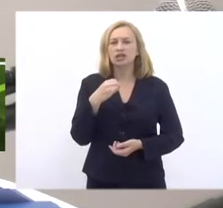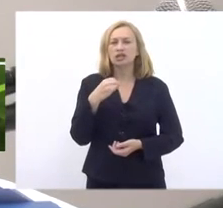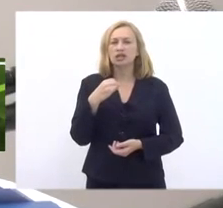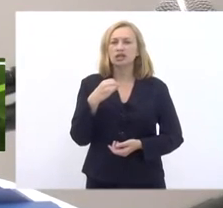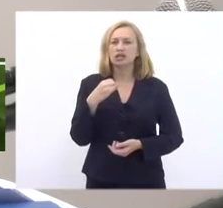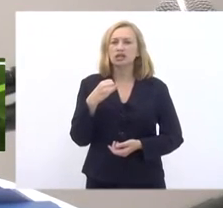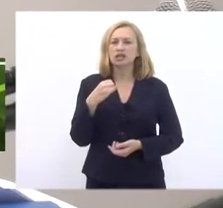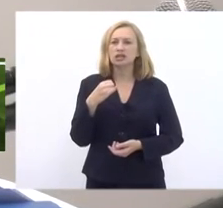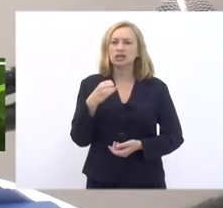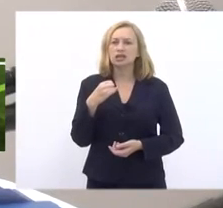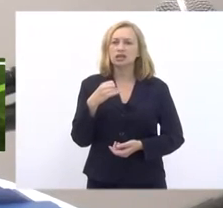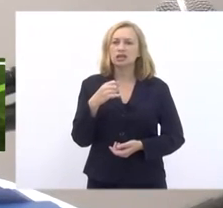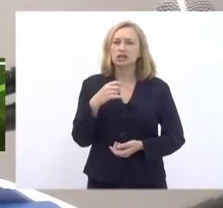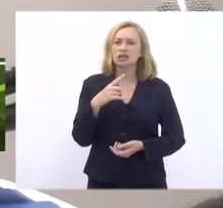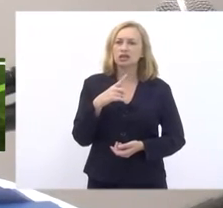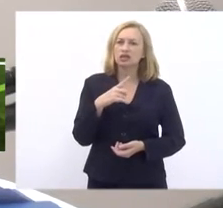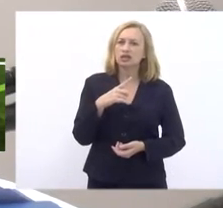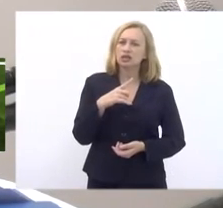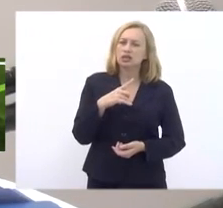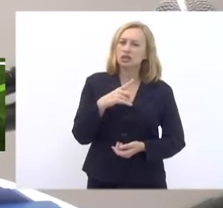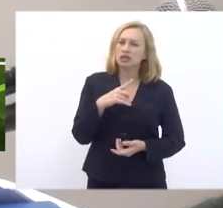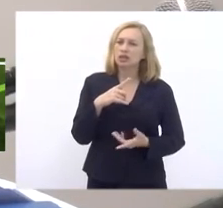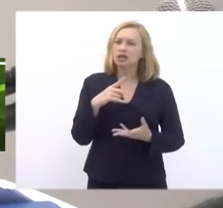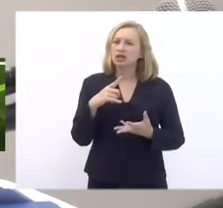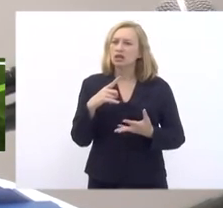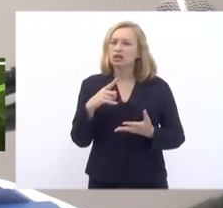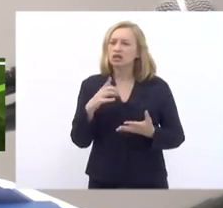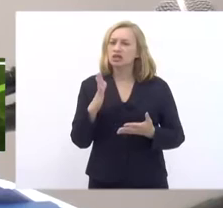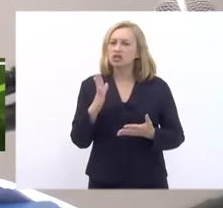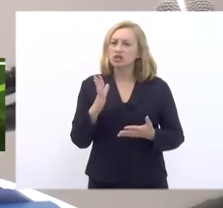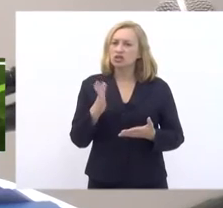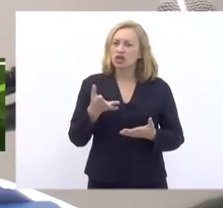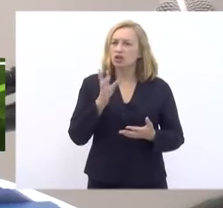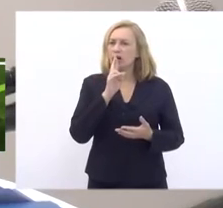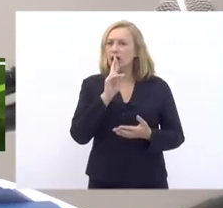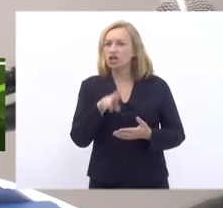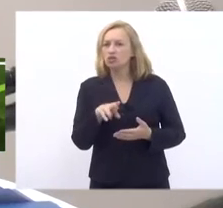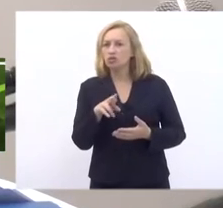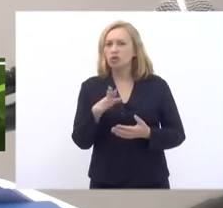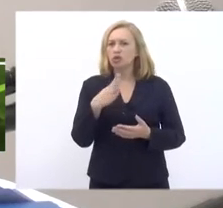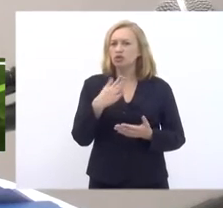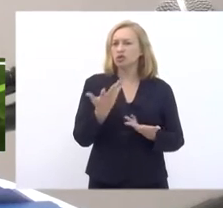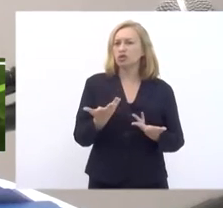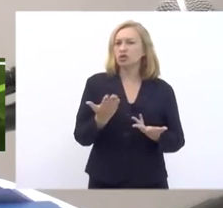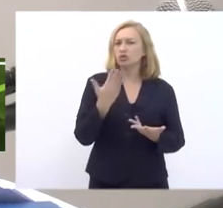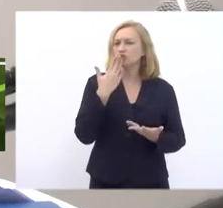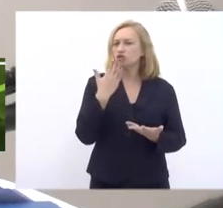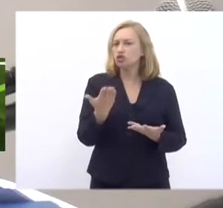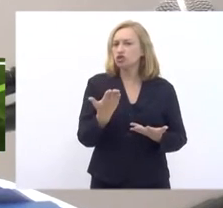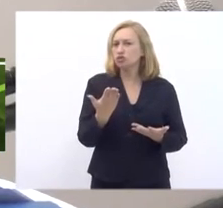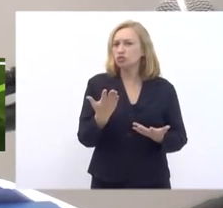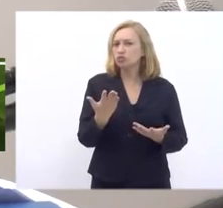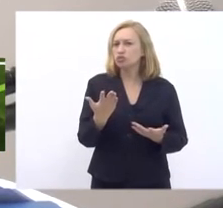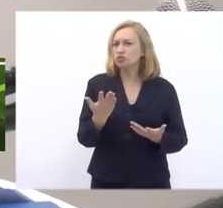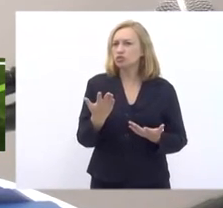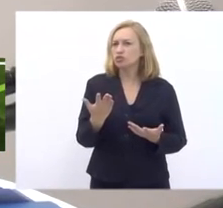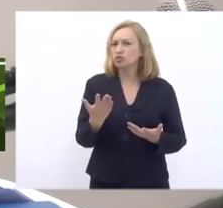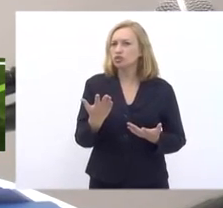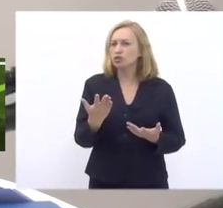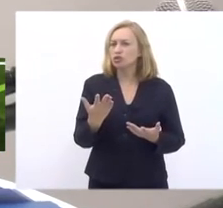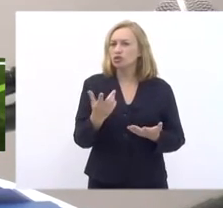previsão, ou se houve alguma previsão, se ela está em curso, se não há, de algum tipo de compensação, né, por parte do